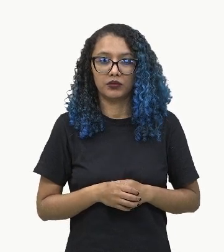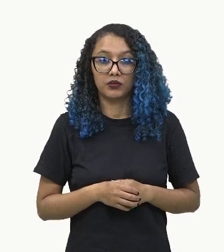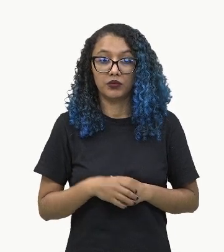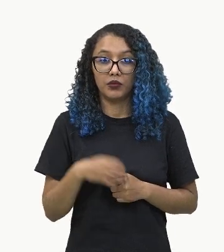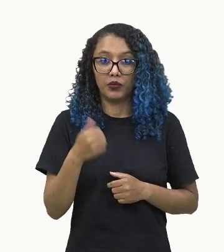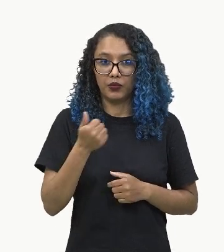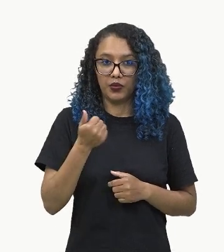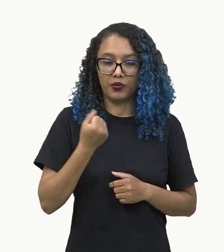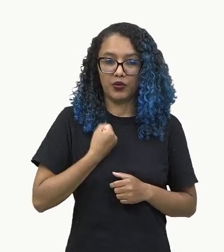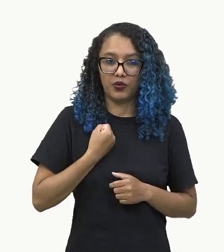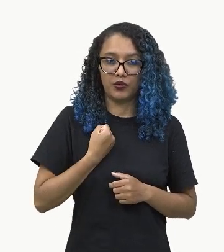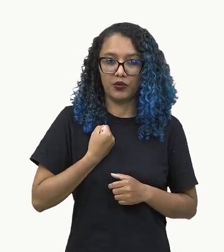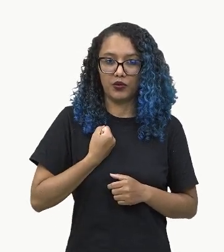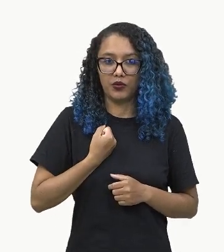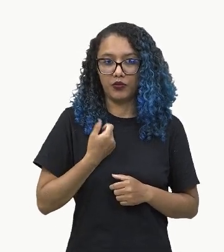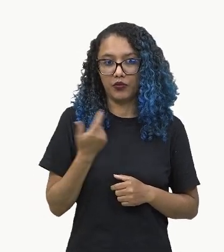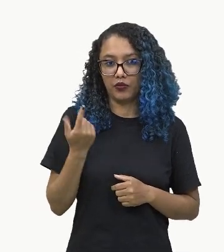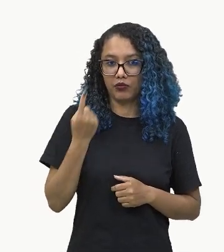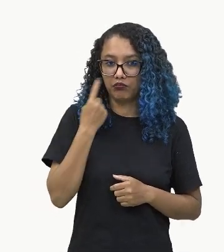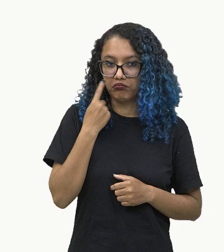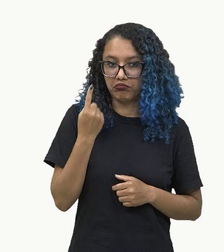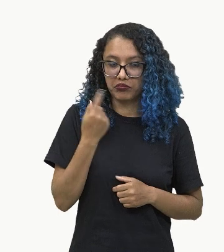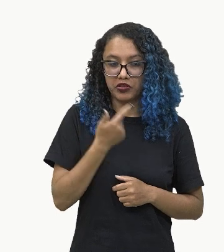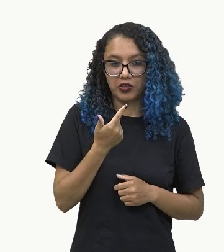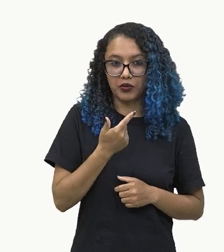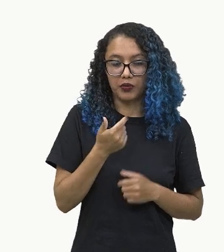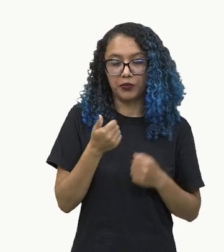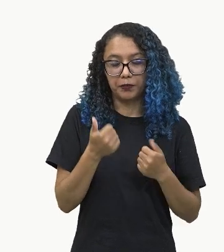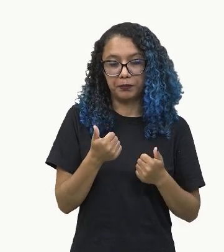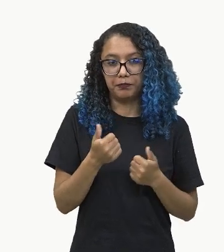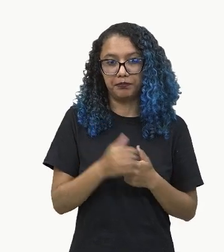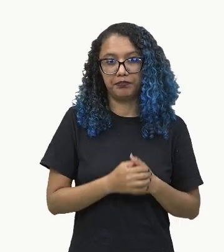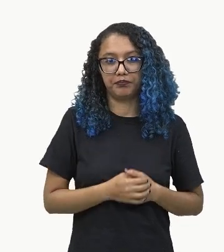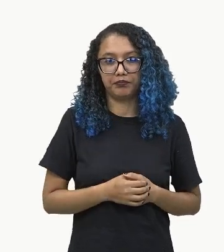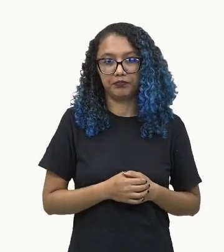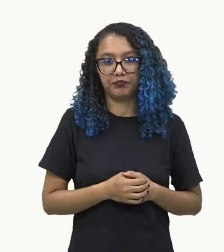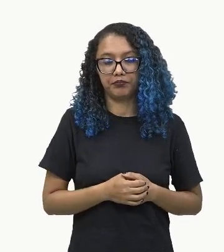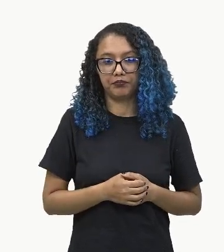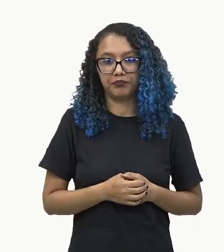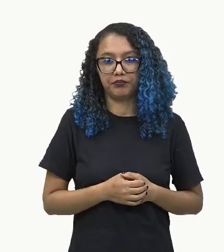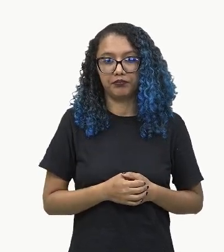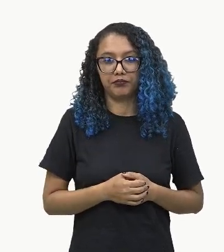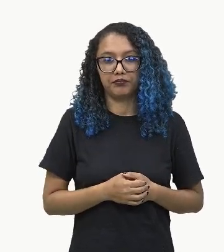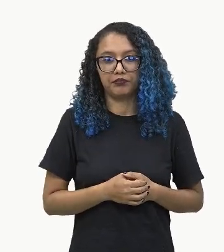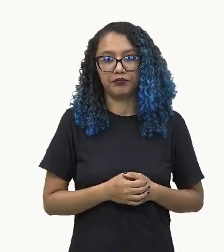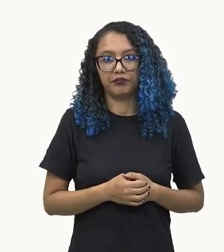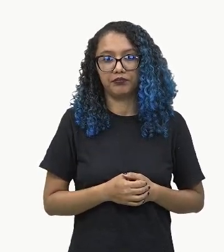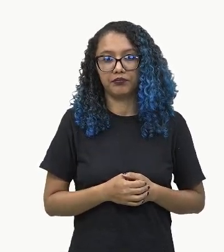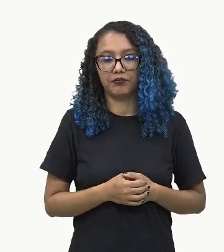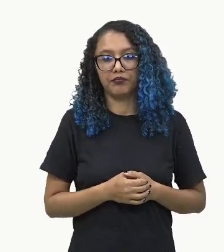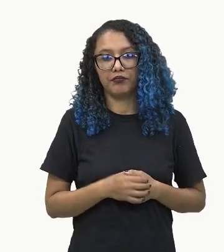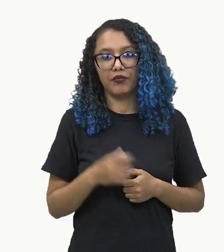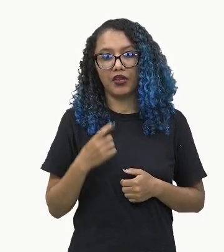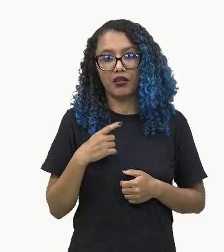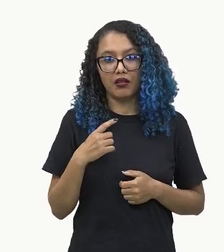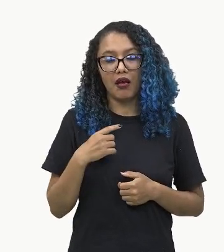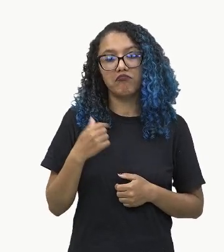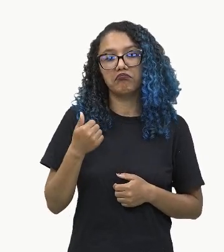termo, segundo termo. Ok. Então, é o meu primeiro termo